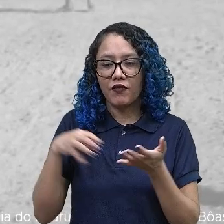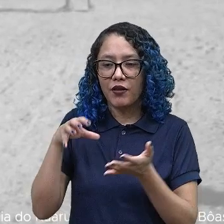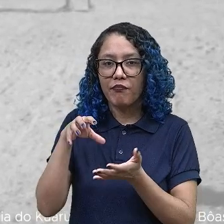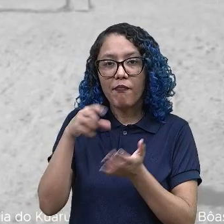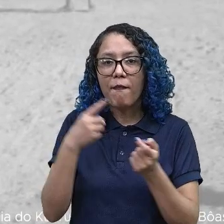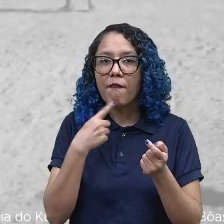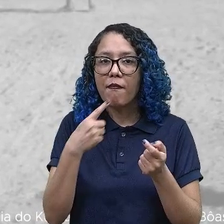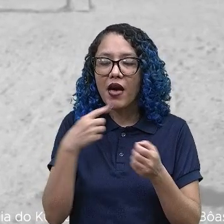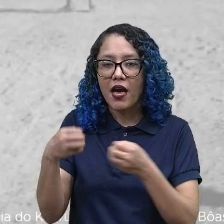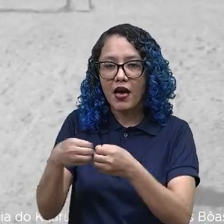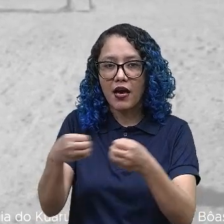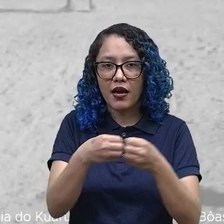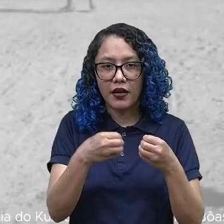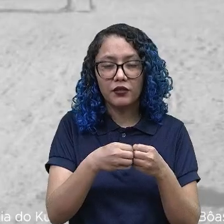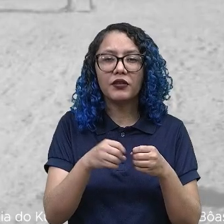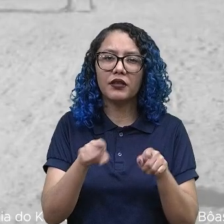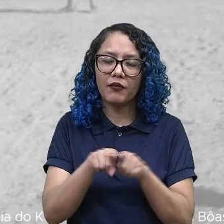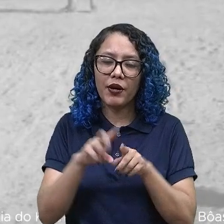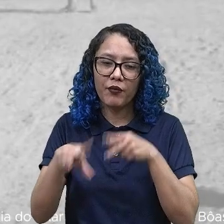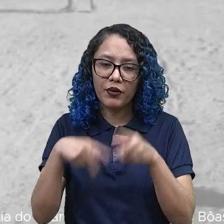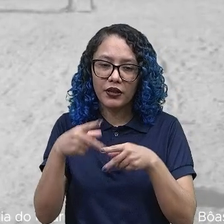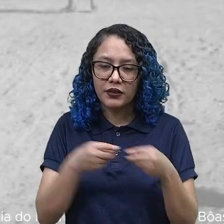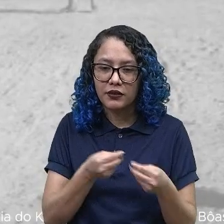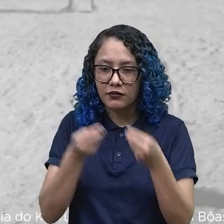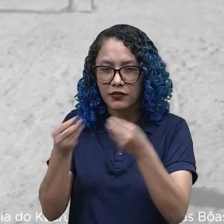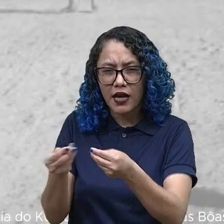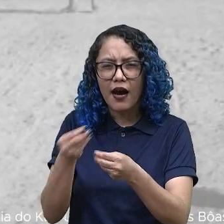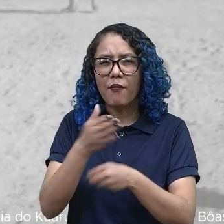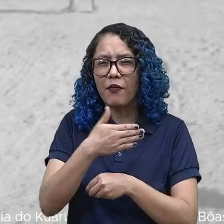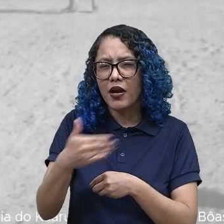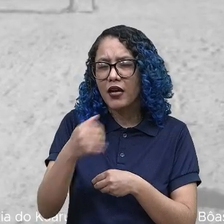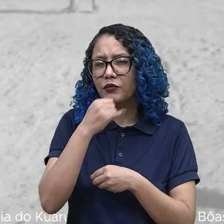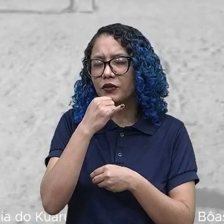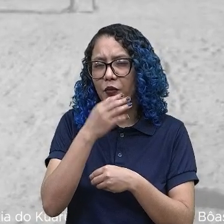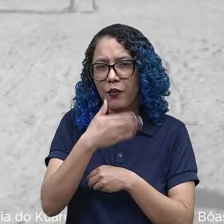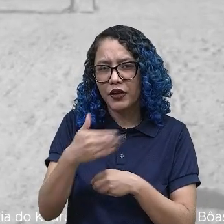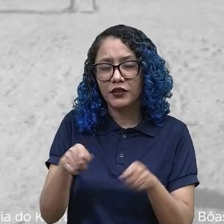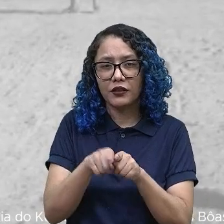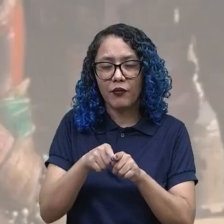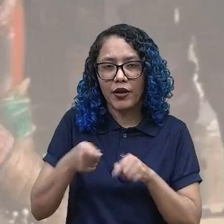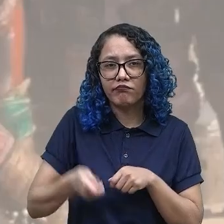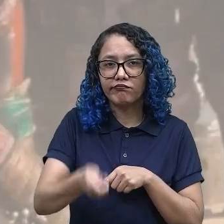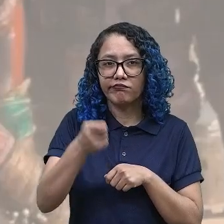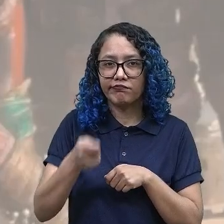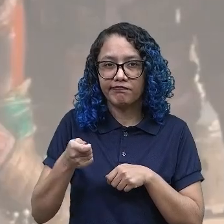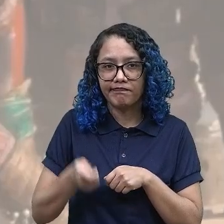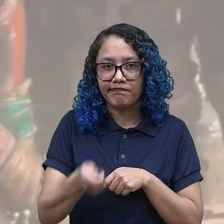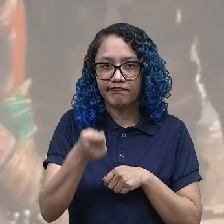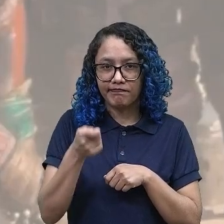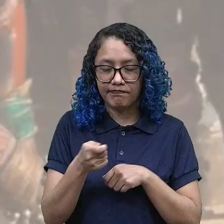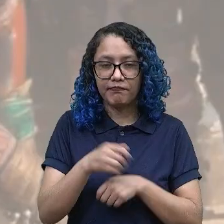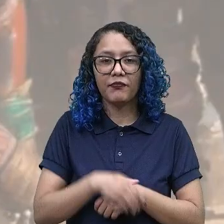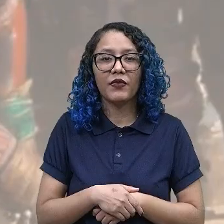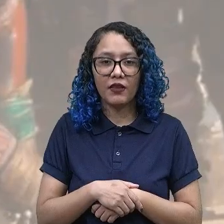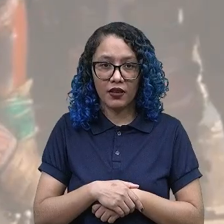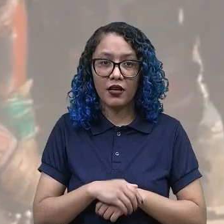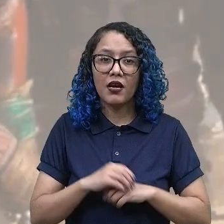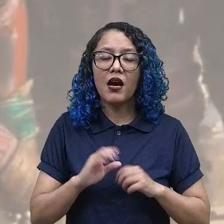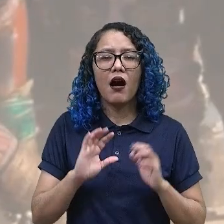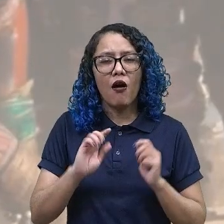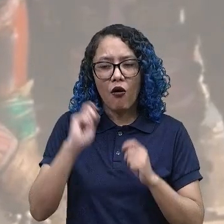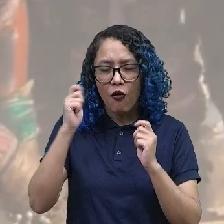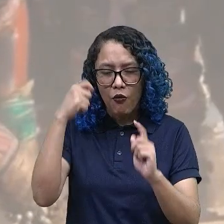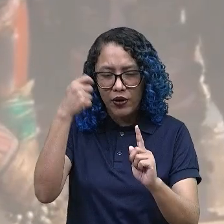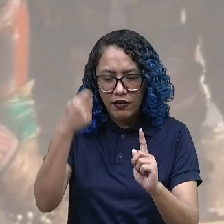recebem das famílias de luto presentes como peixe e beiju, também conhecido como tapioca. Após finalizadas as homenagens